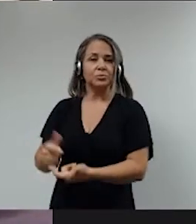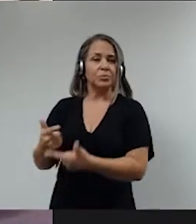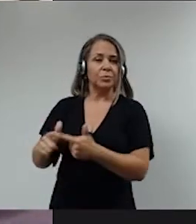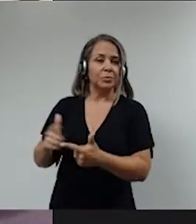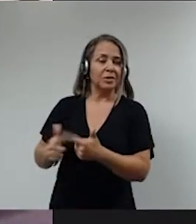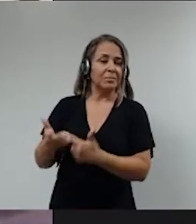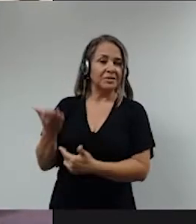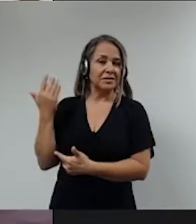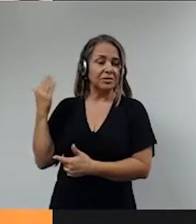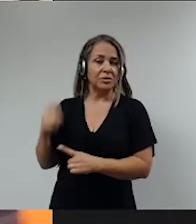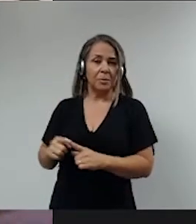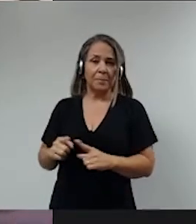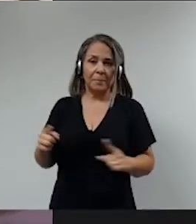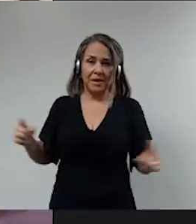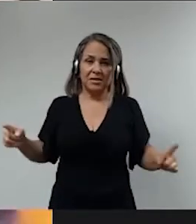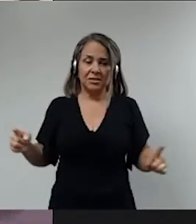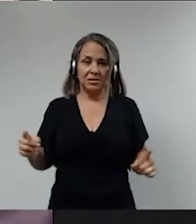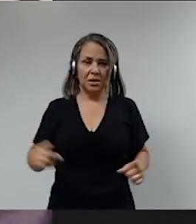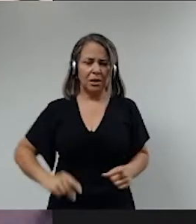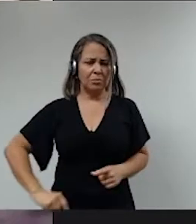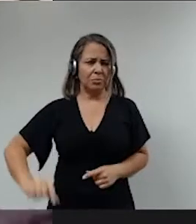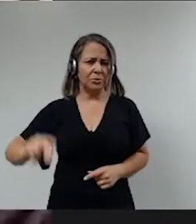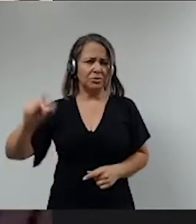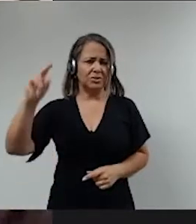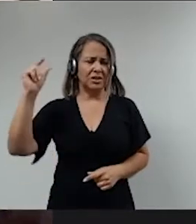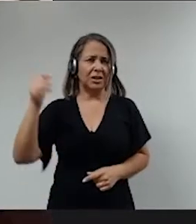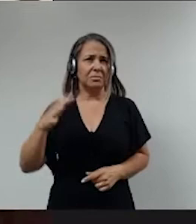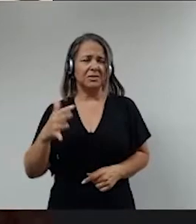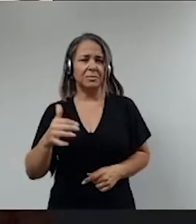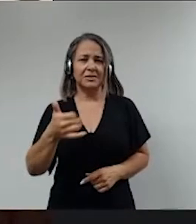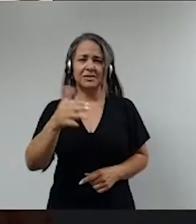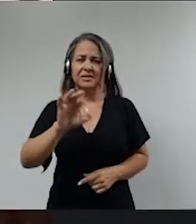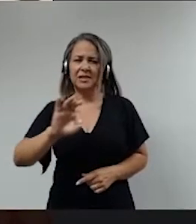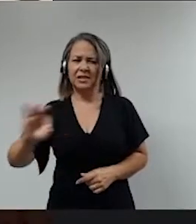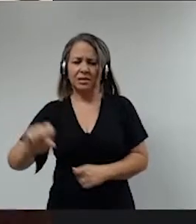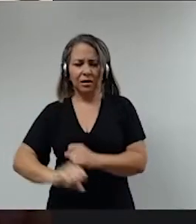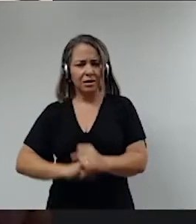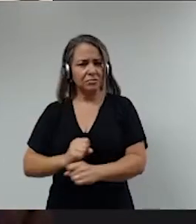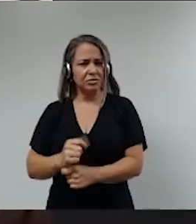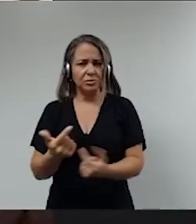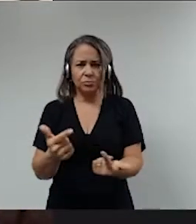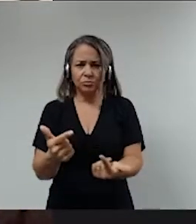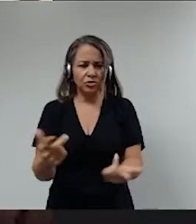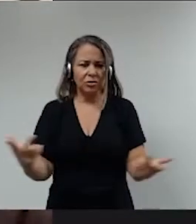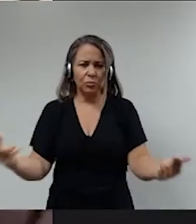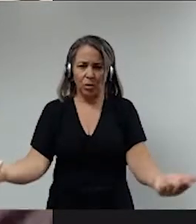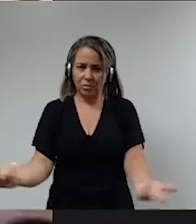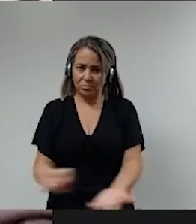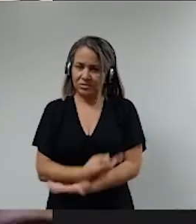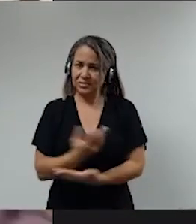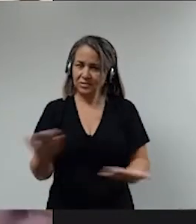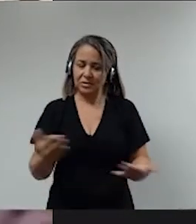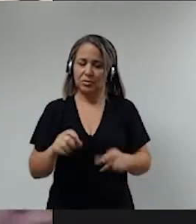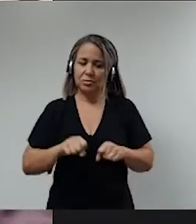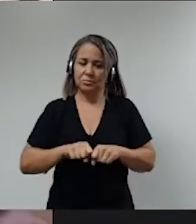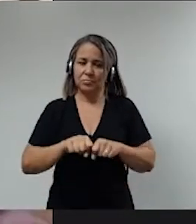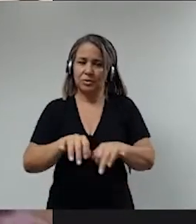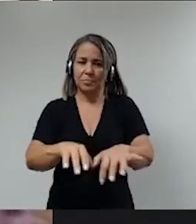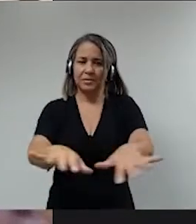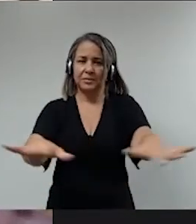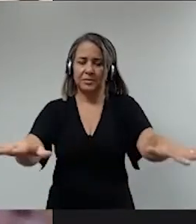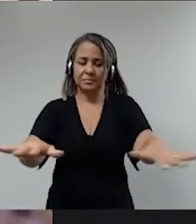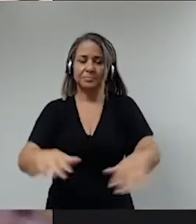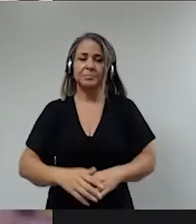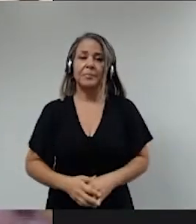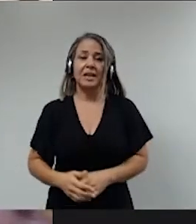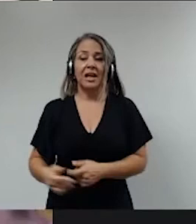outras crises, mas fazia muito tempo, 100 anos pelo menos, que a gente não via uma situação dessa maneira. E aí a economia dá alguns